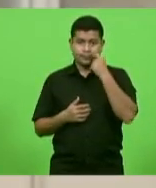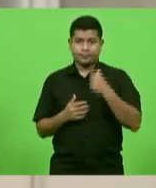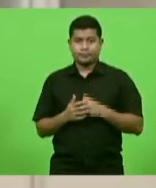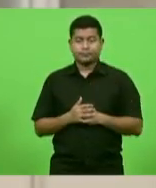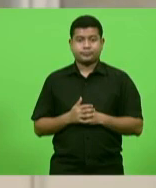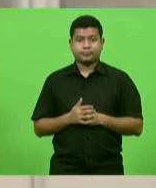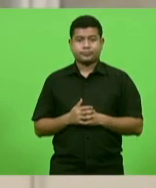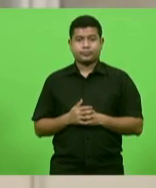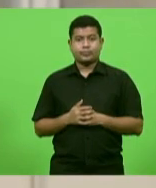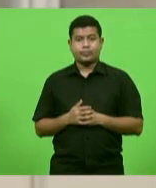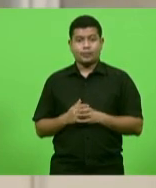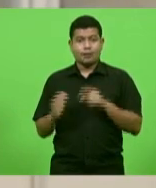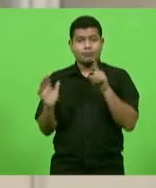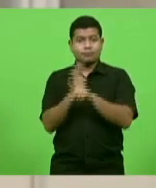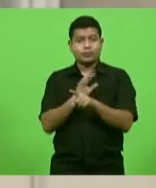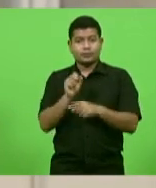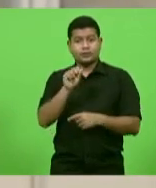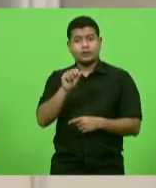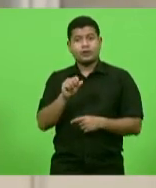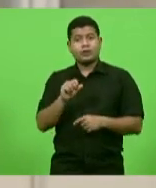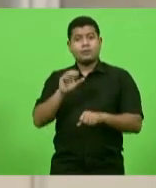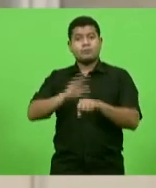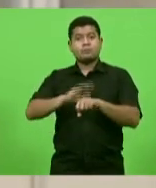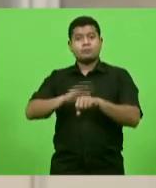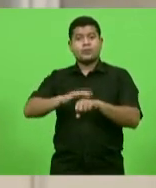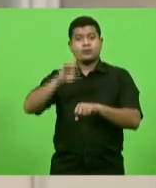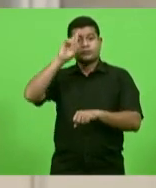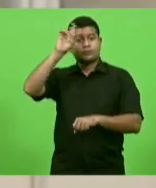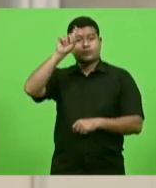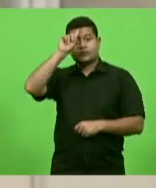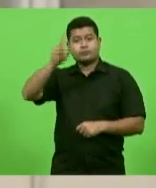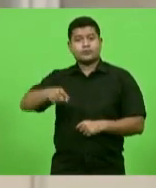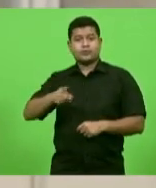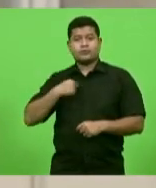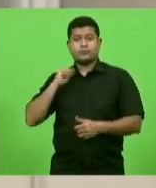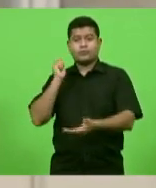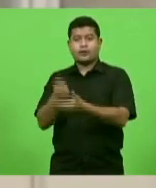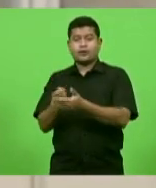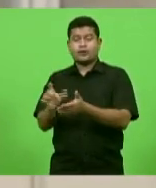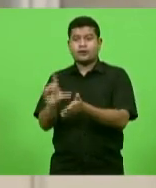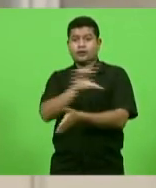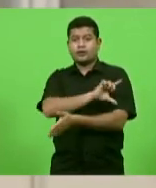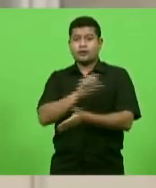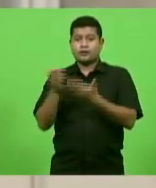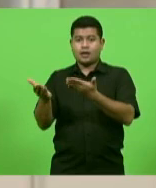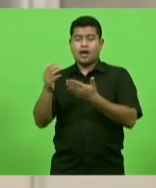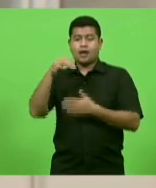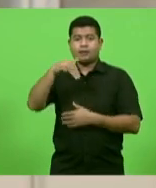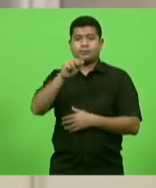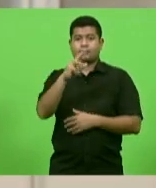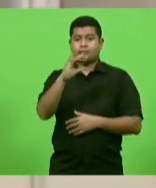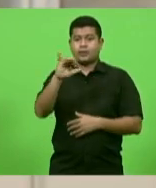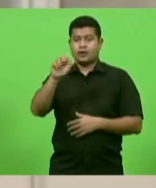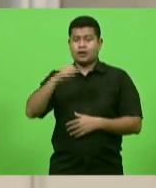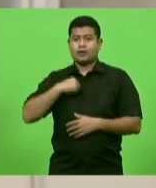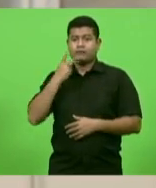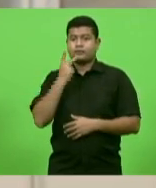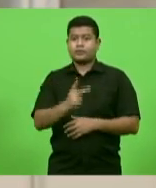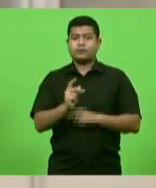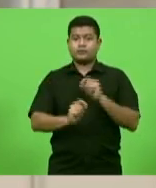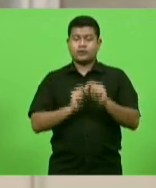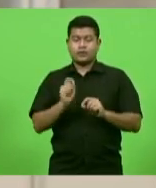é questionada sobre quem ordenou o pagamento antecipado Márcia Pauli foi enfática ao